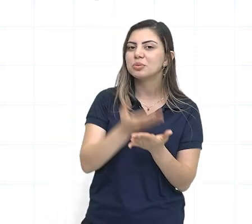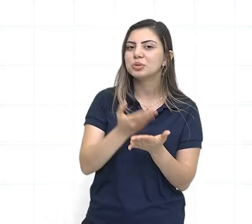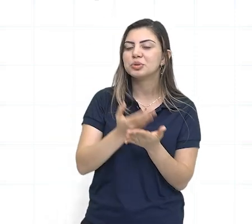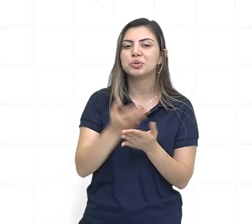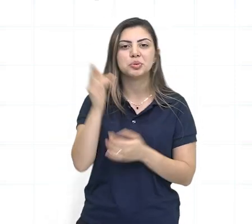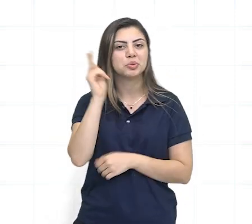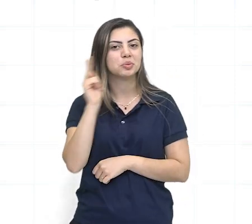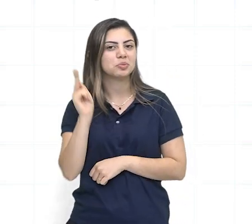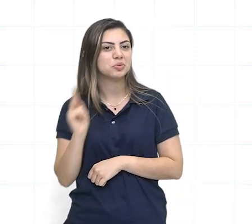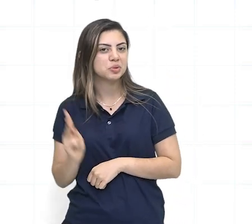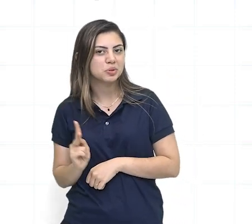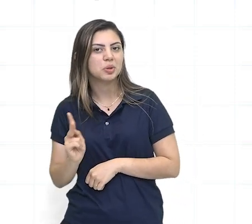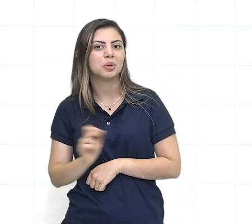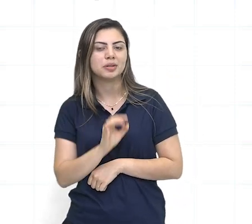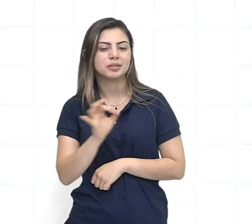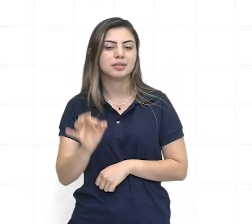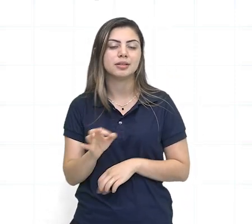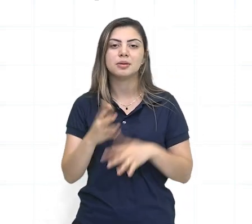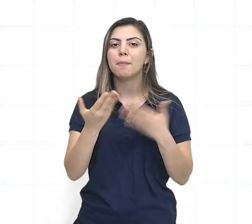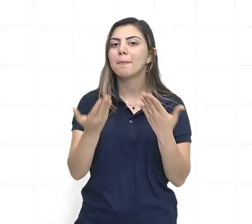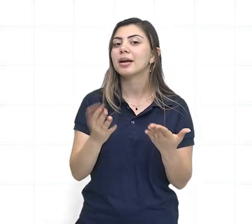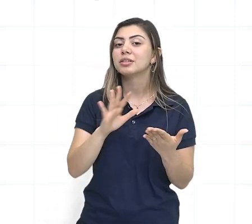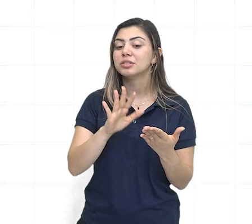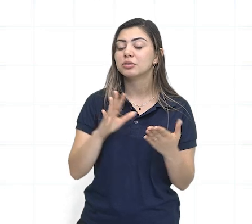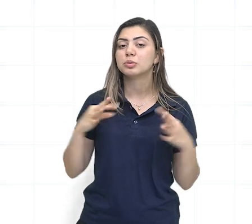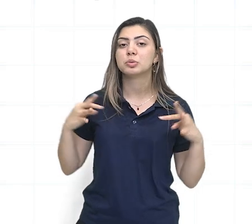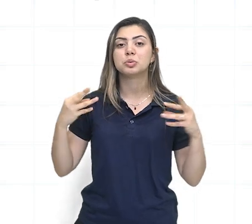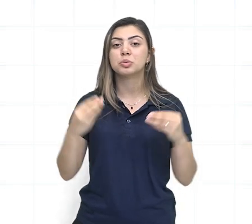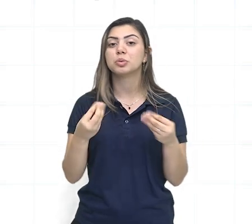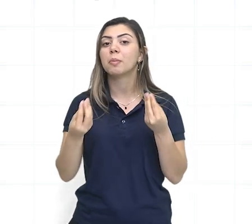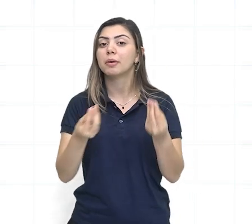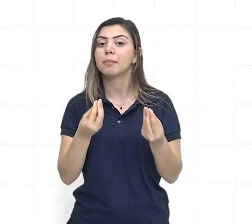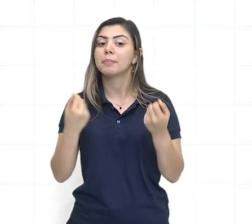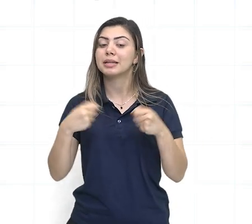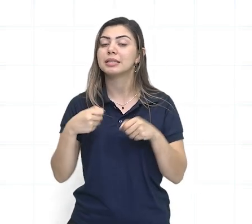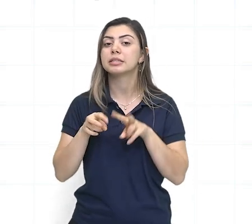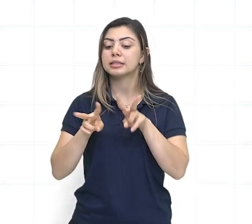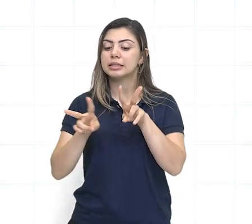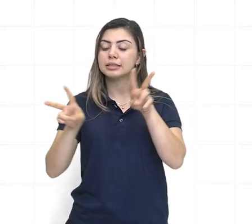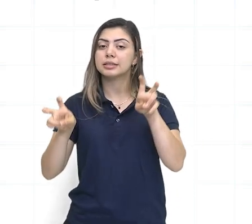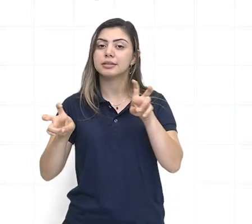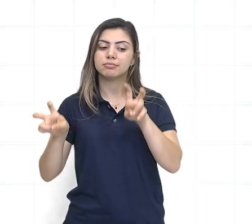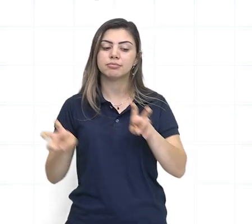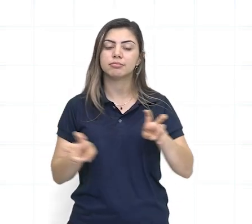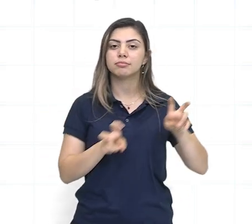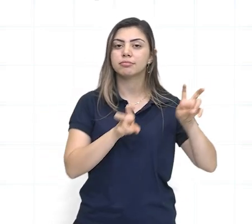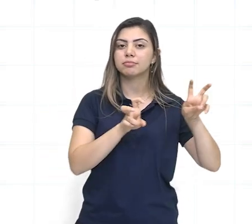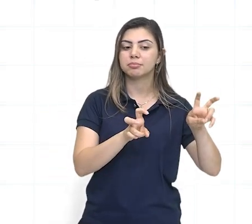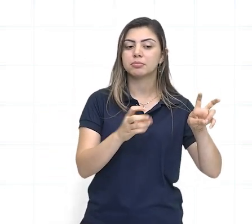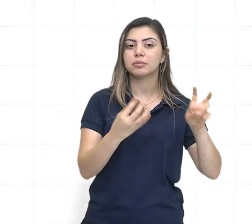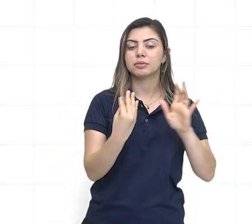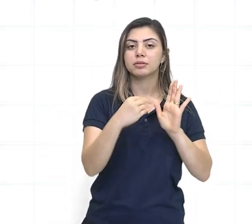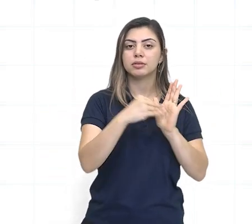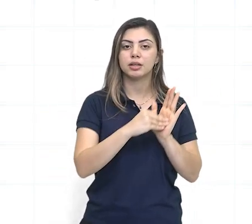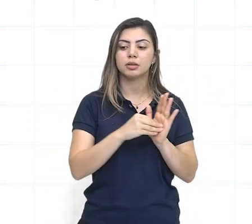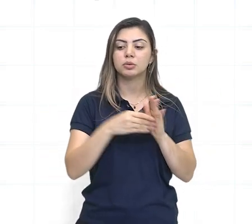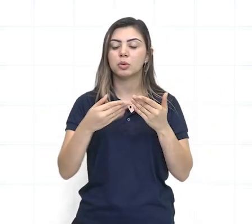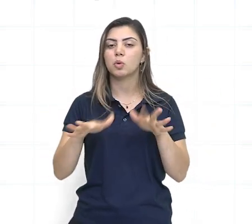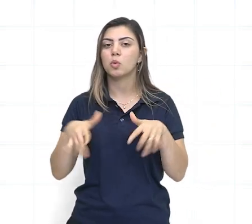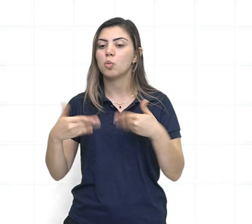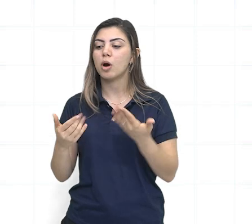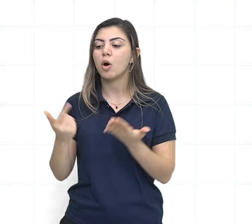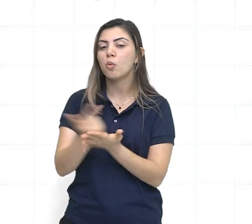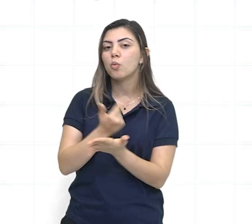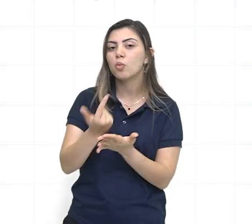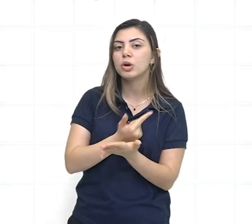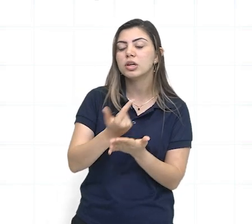de história, né? Mas aí tudo isso você tem que citar, né? O nome do autor, de onde você